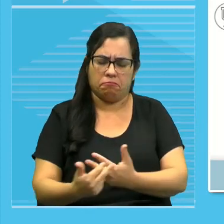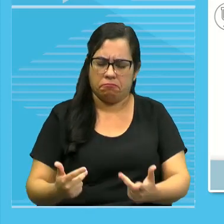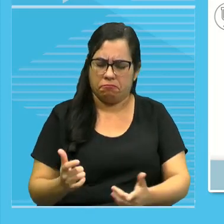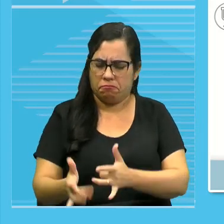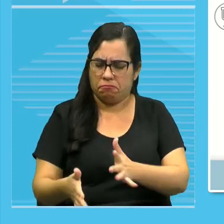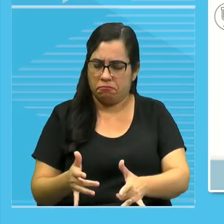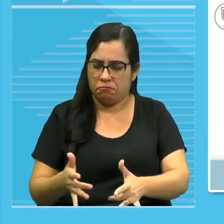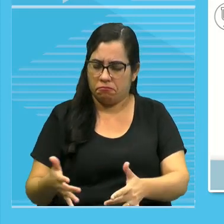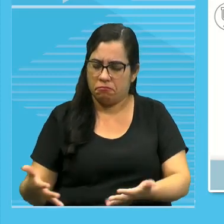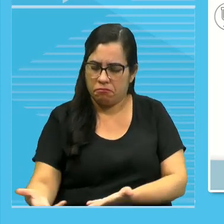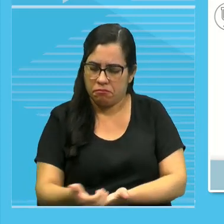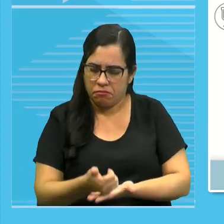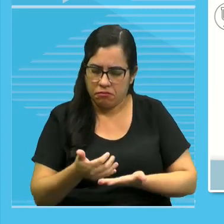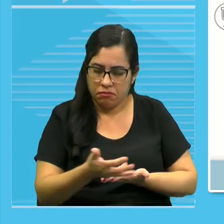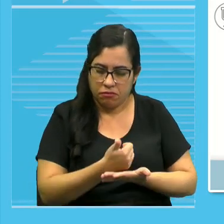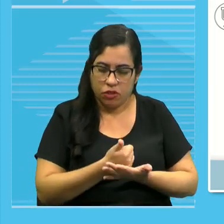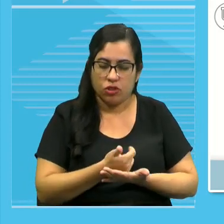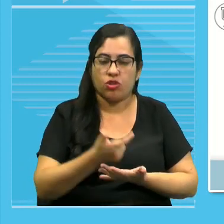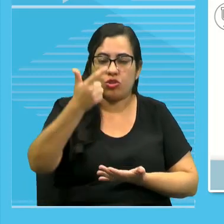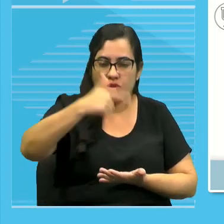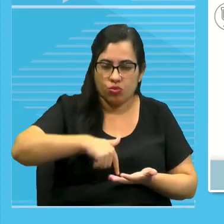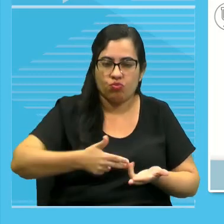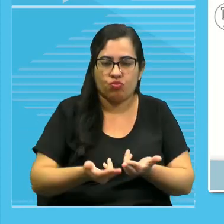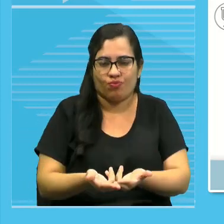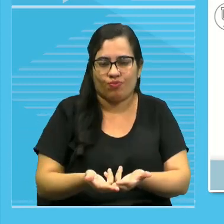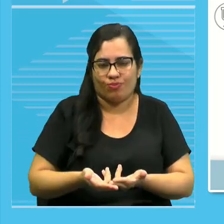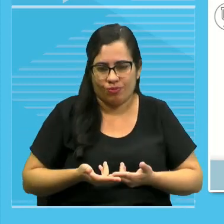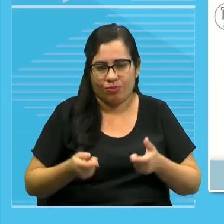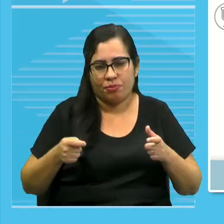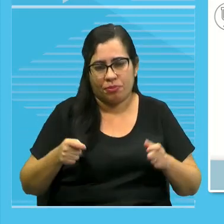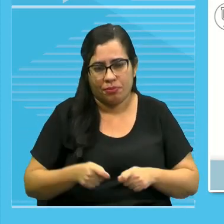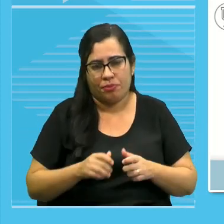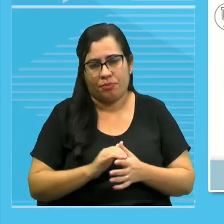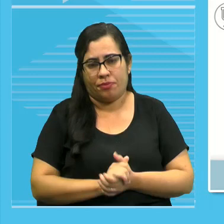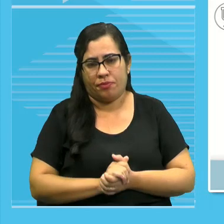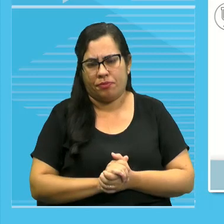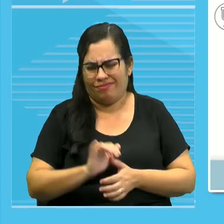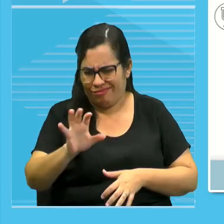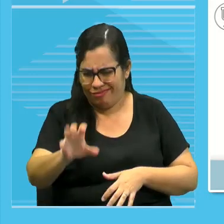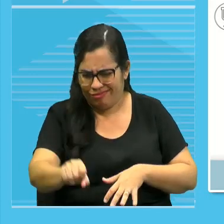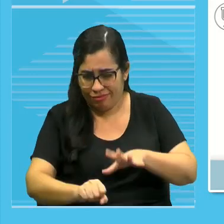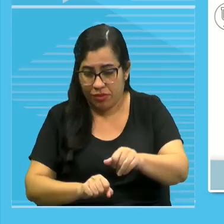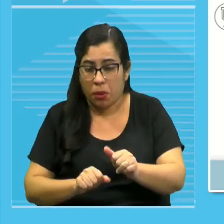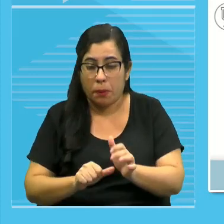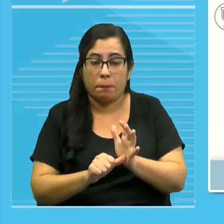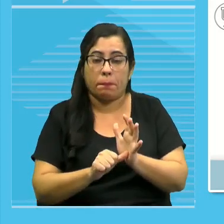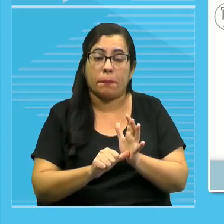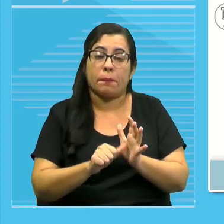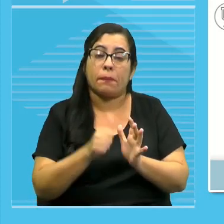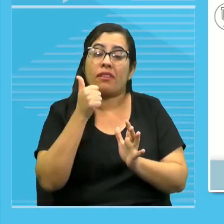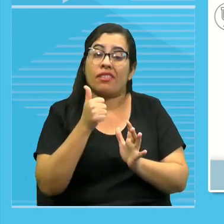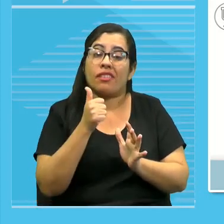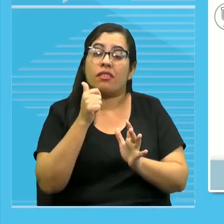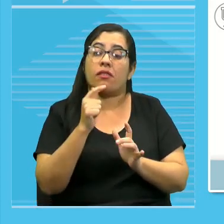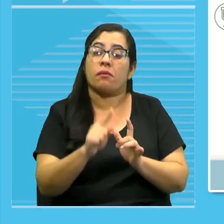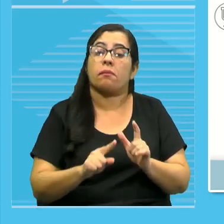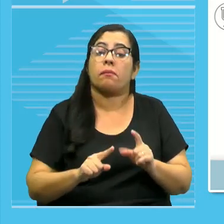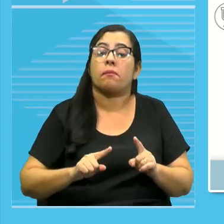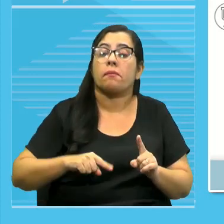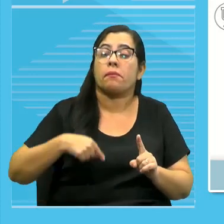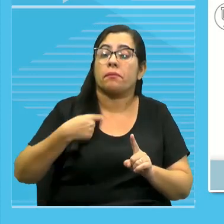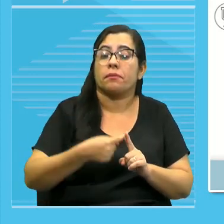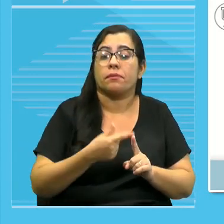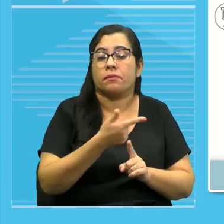né Aí ele diz no entanto a coleta é só o primeiro passo de reciclagem aí Traz mais uma definição